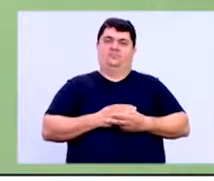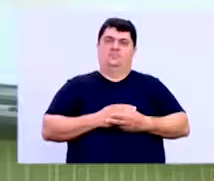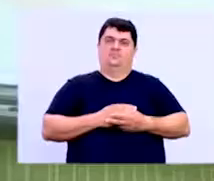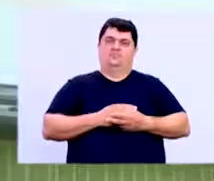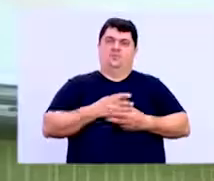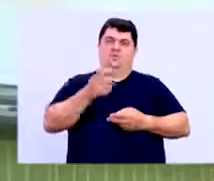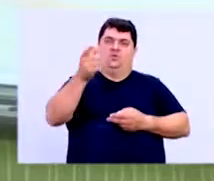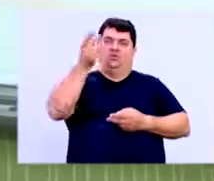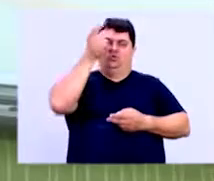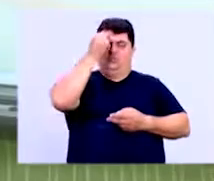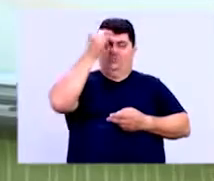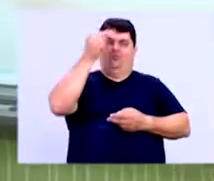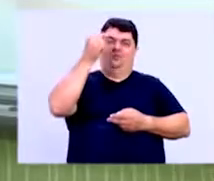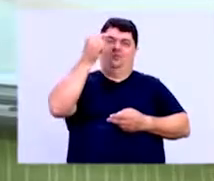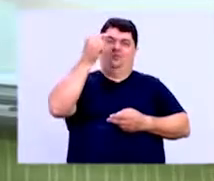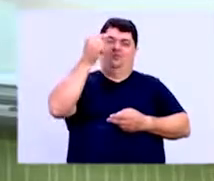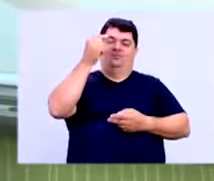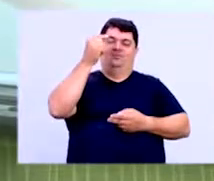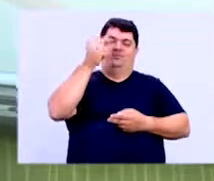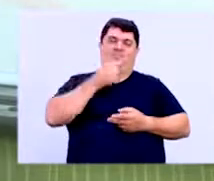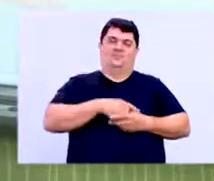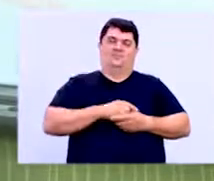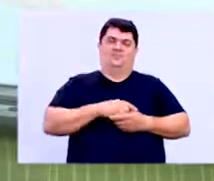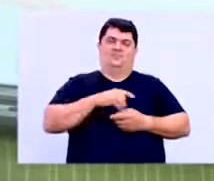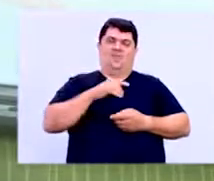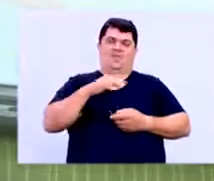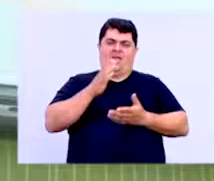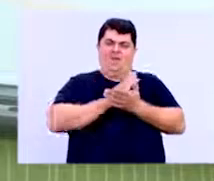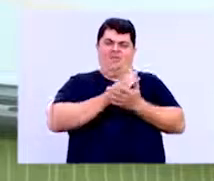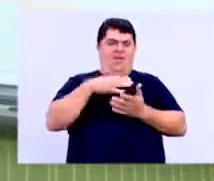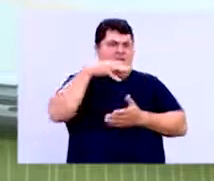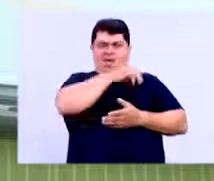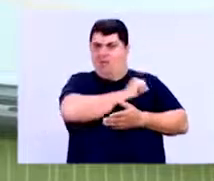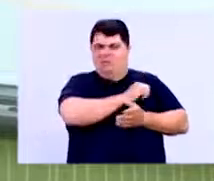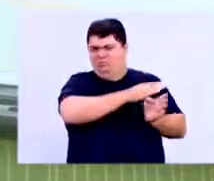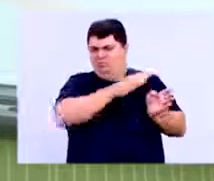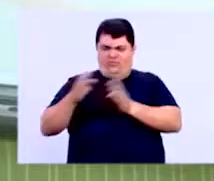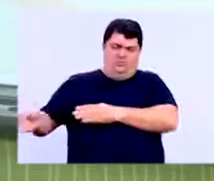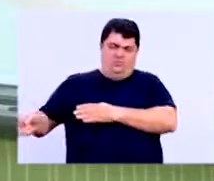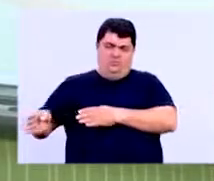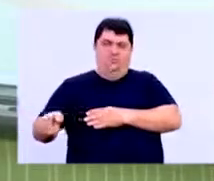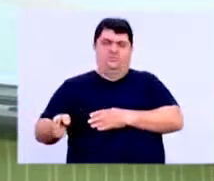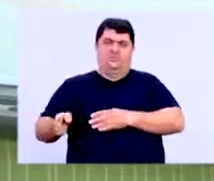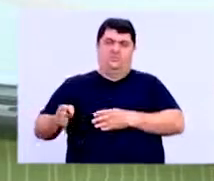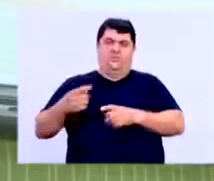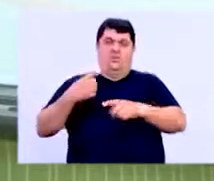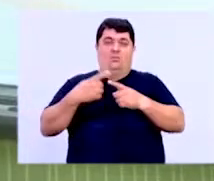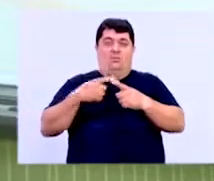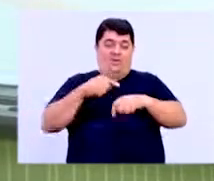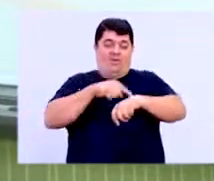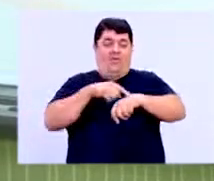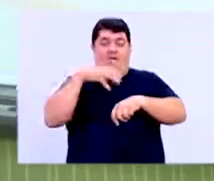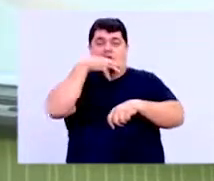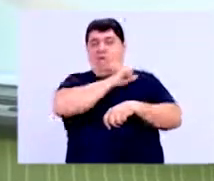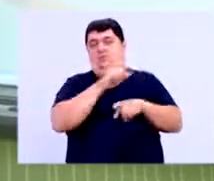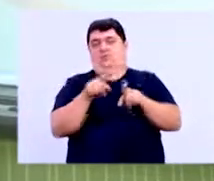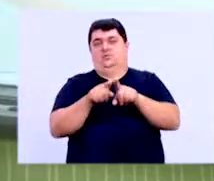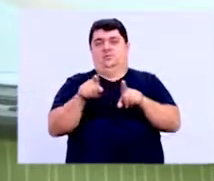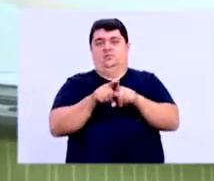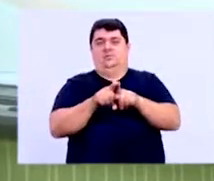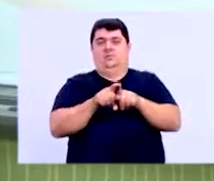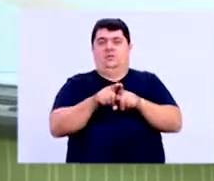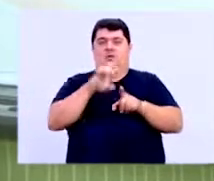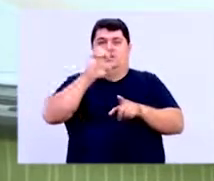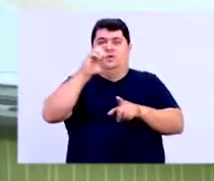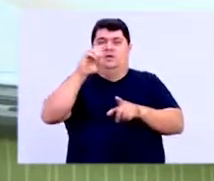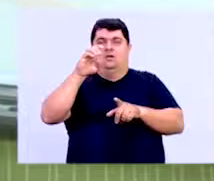Ufa! Professor, só às vezes corre demais. Realmente. A gente tem um tempo muito curto aqui. O pessoal da